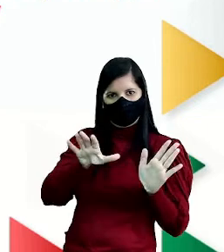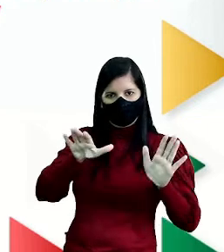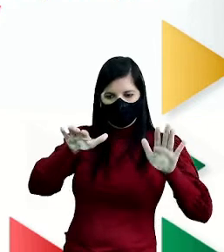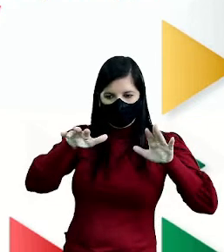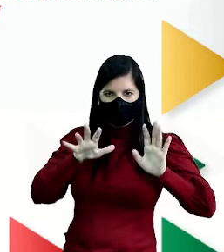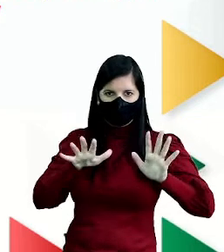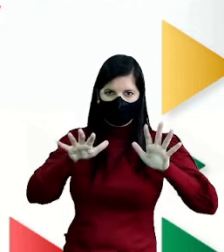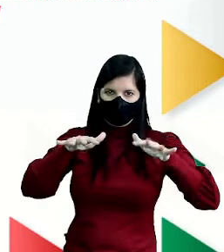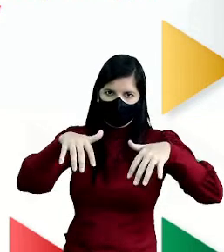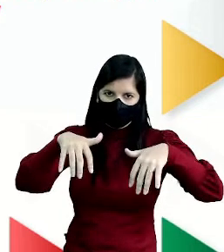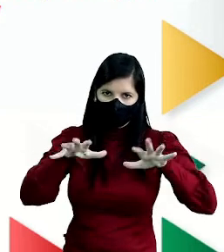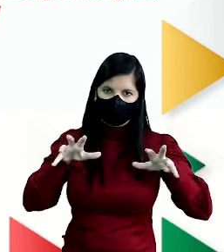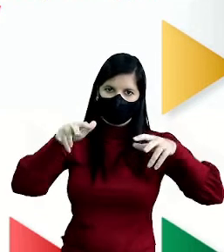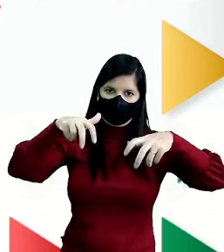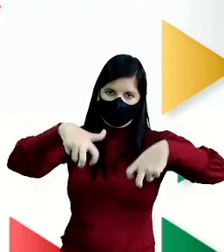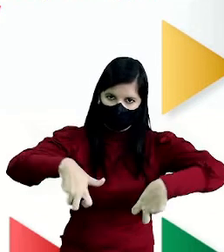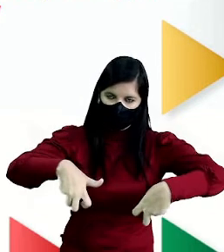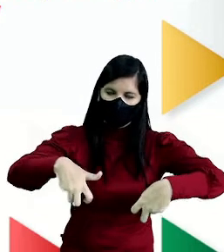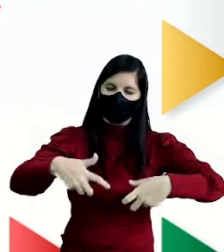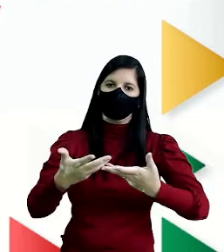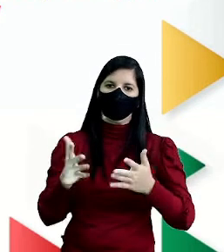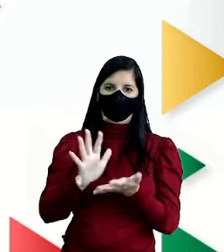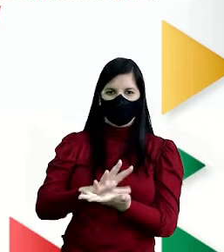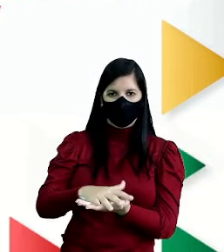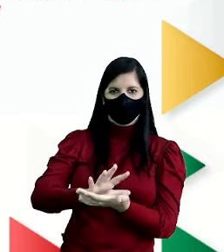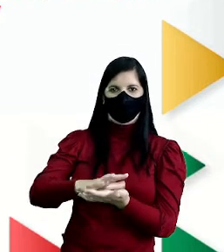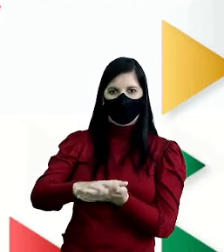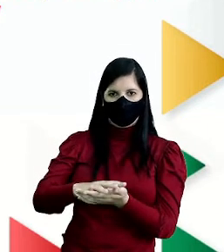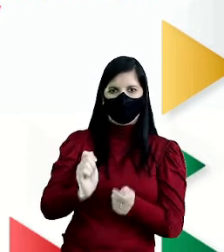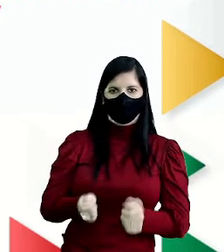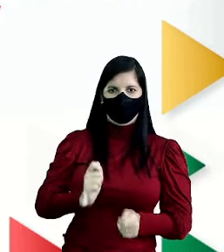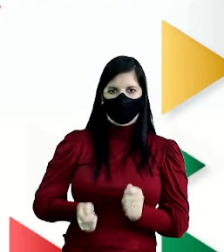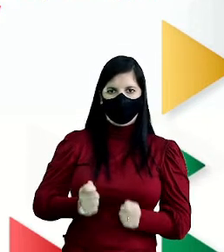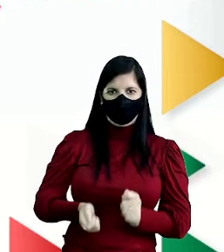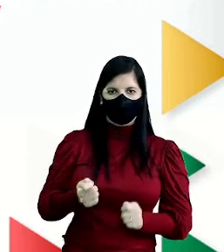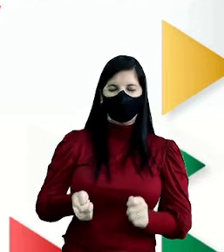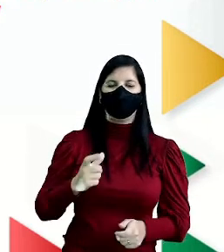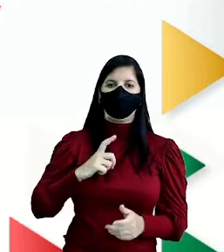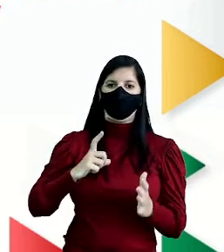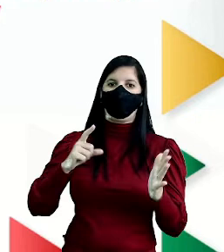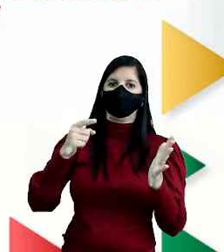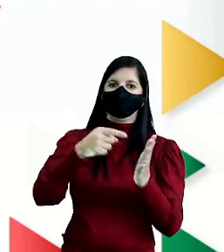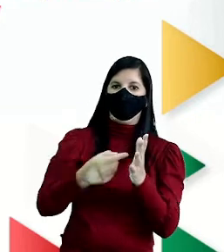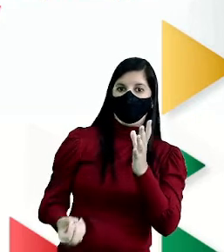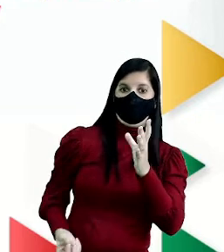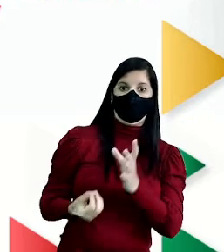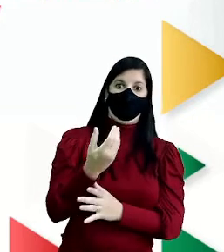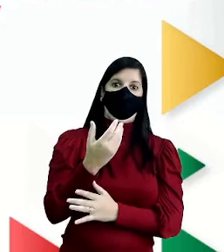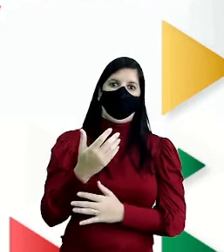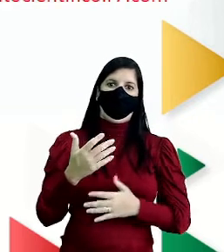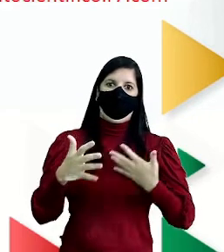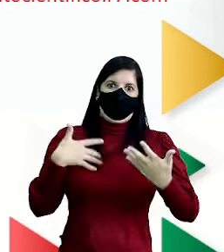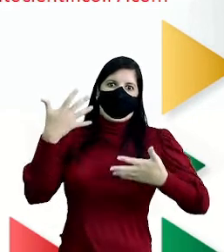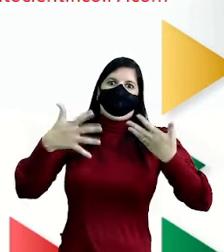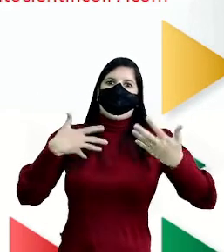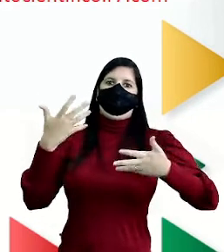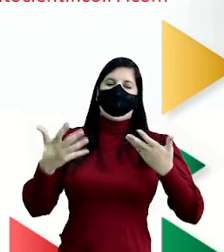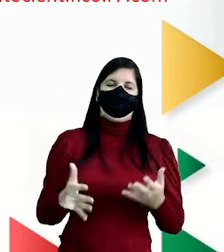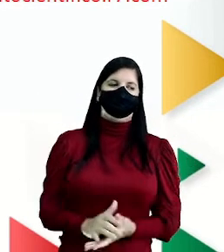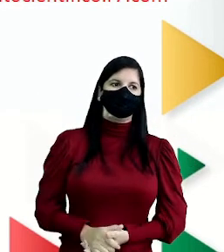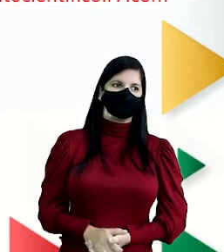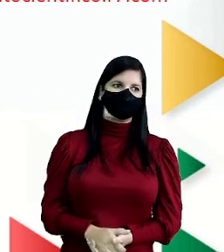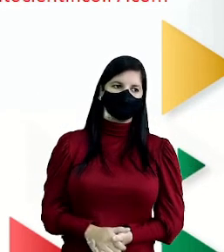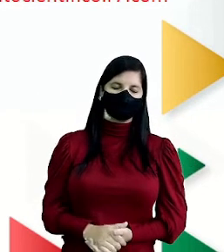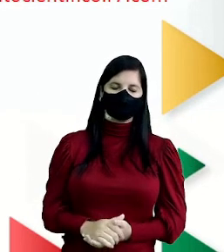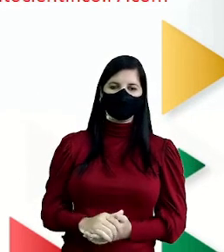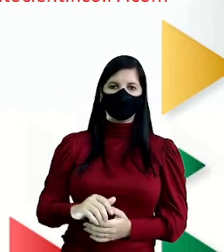dos tambores. Né? Então, é uma dança já ritualística também, que tem, né, o objetivo de criar energia positiva. Na